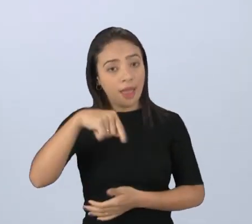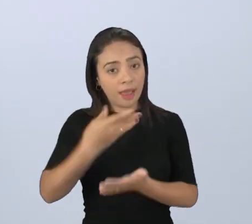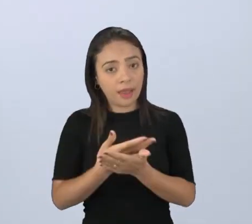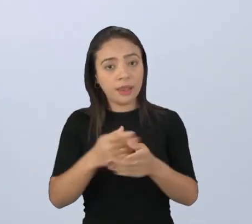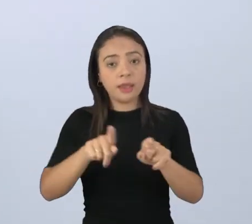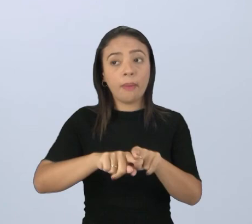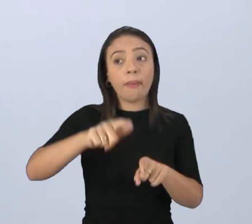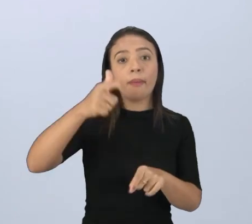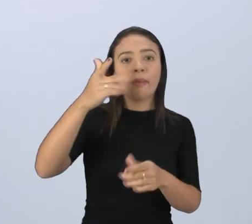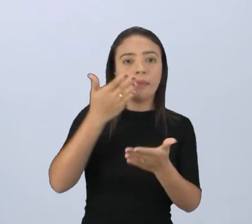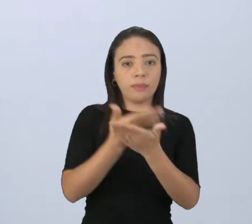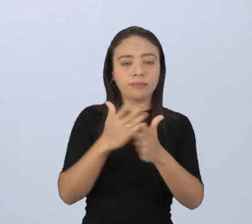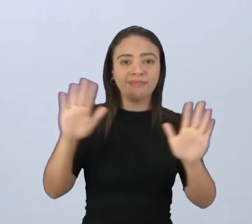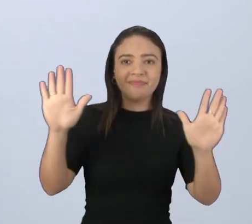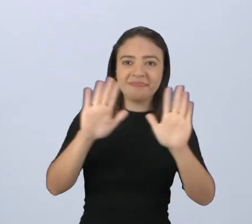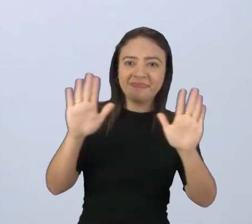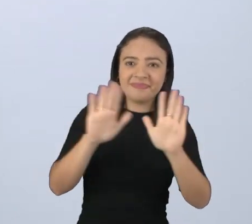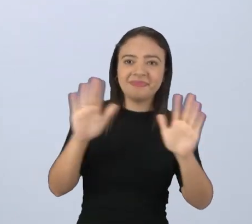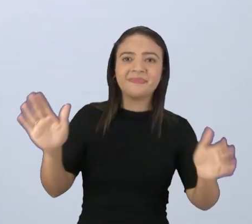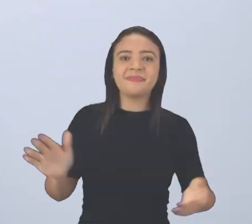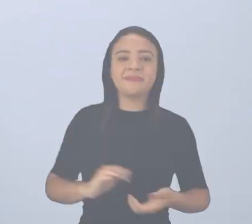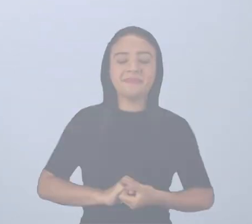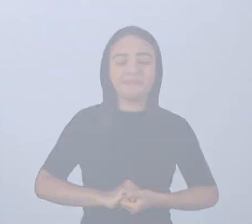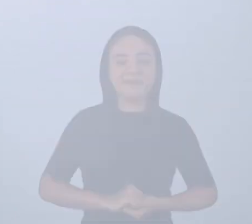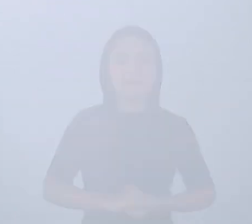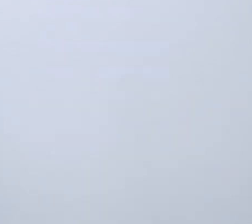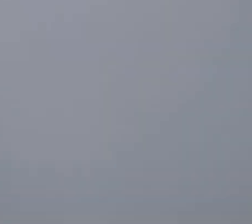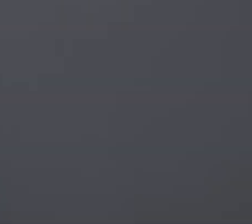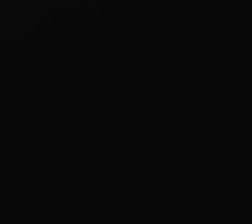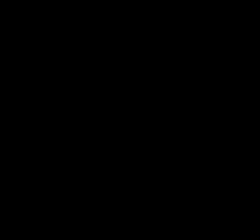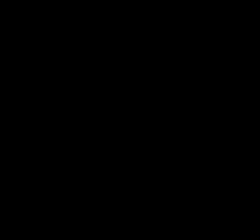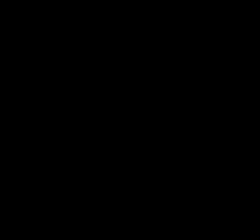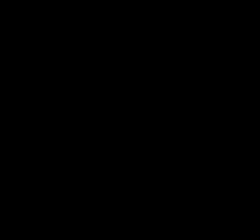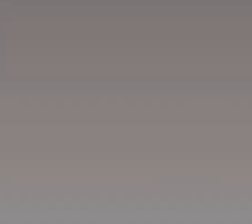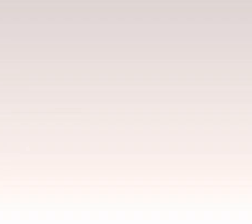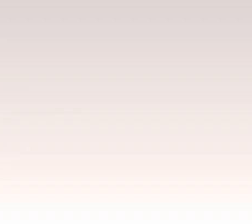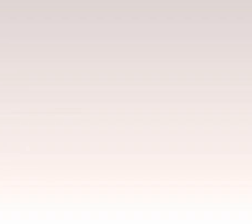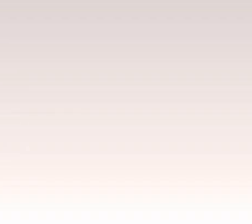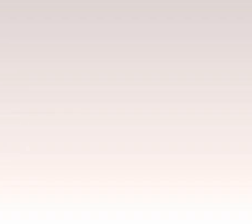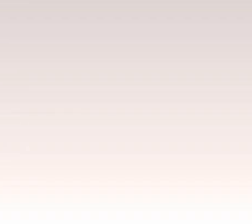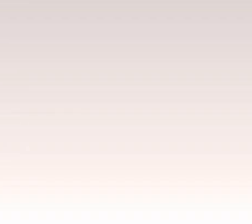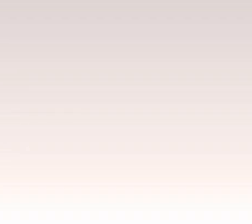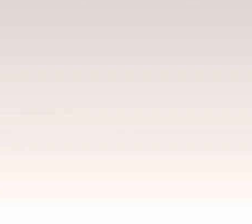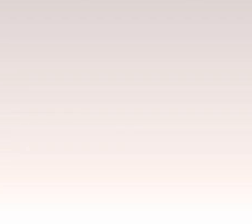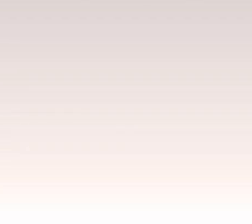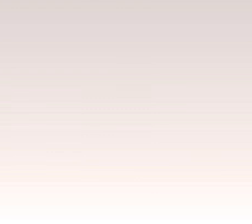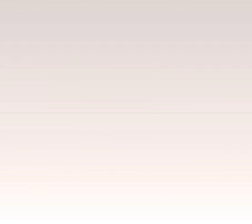essa e outras aulas. Até mais. Bons estudos.